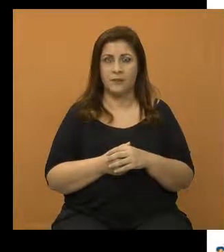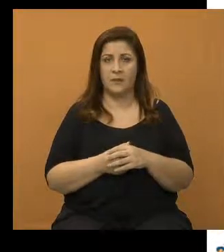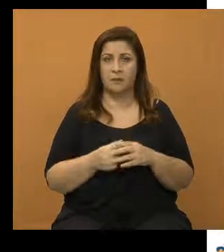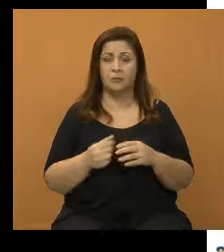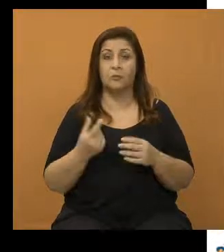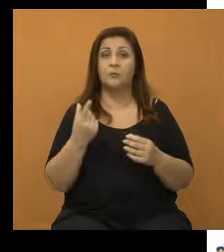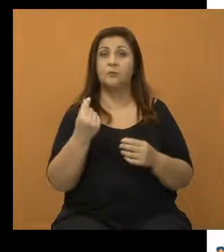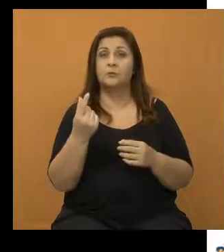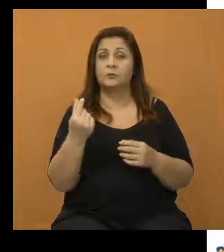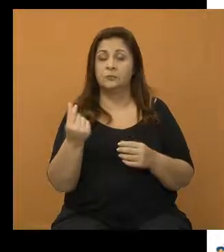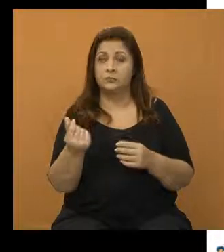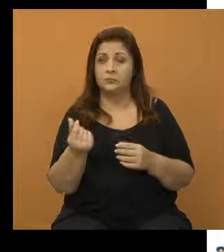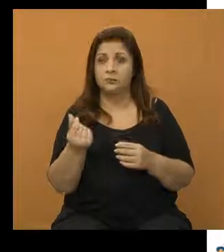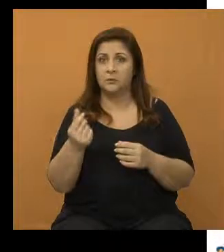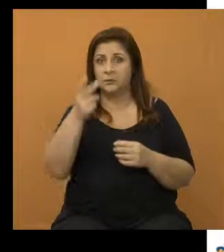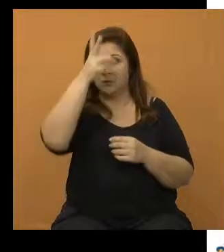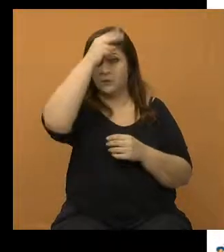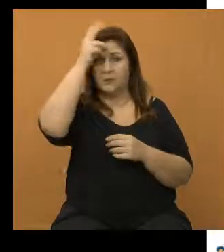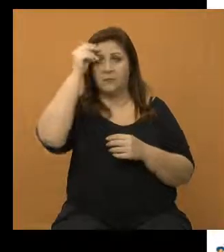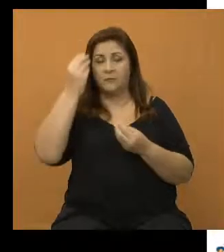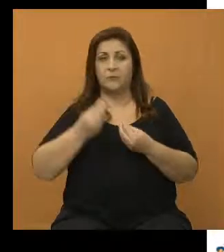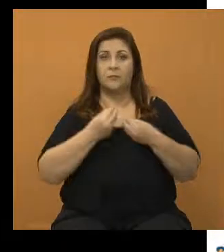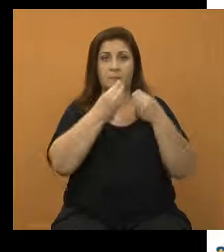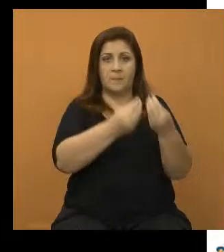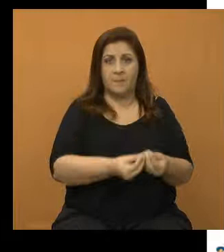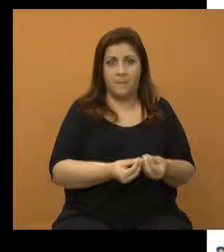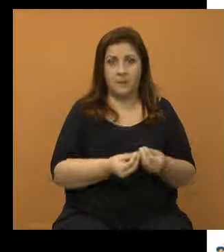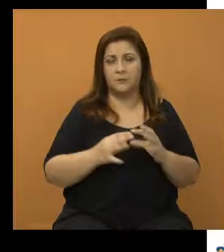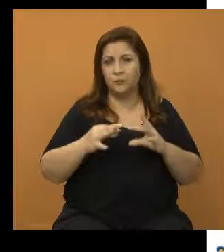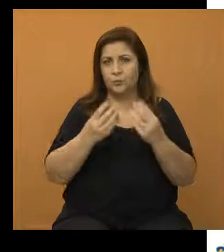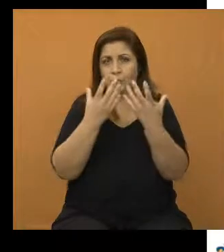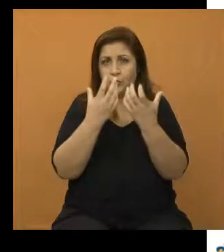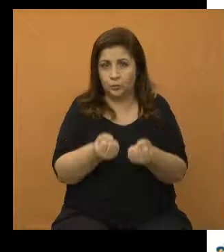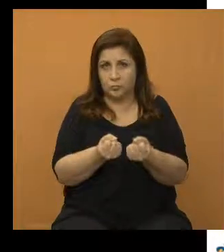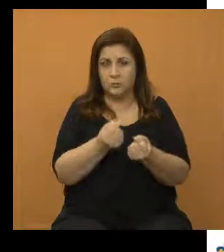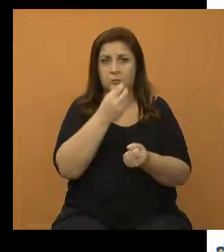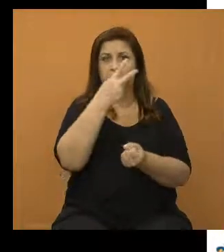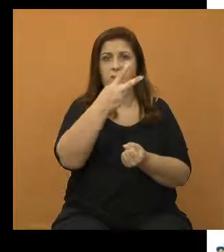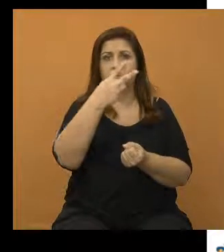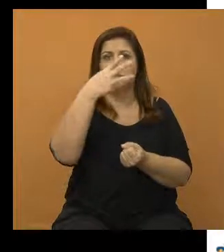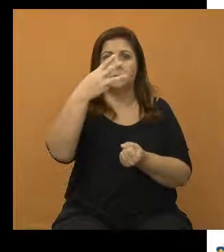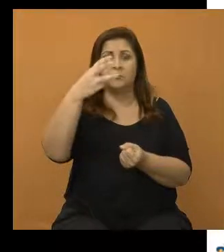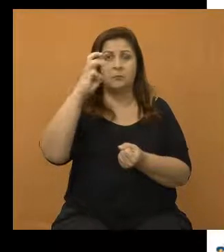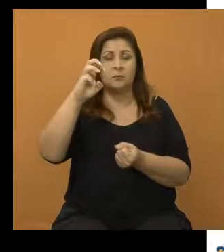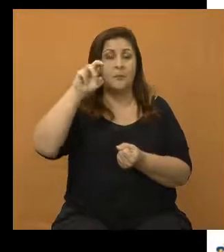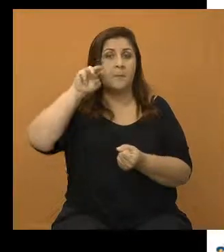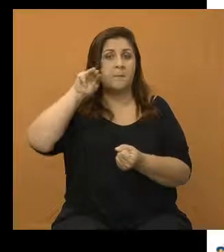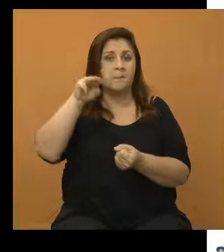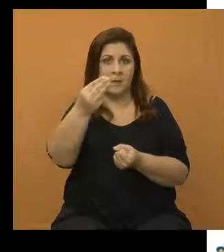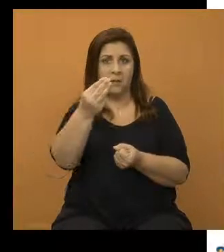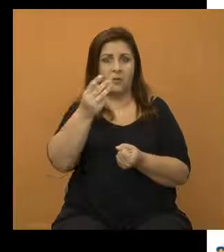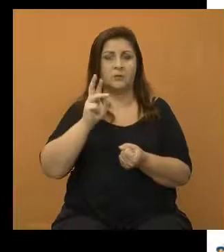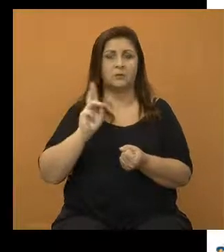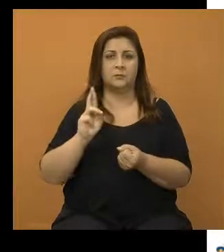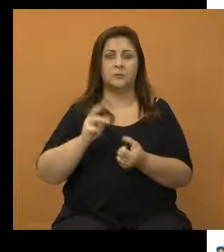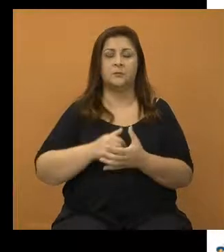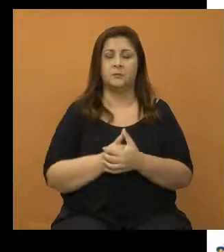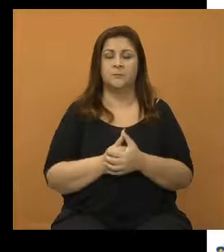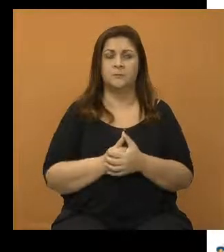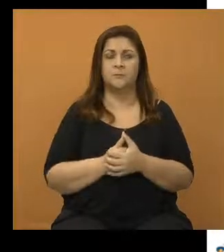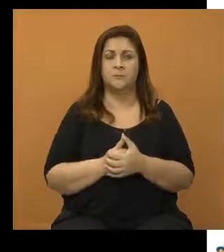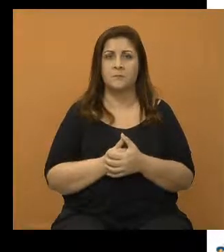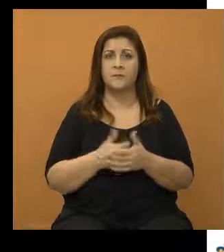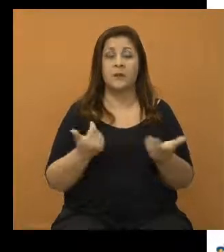município, onde que a gente tem as receitas próprias, somam 236 milhões de reais, e os repasses,